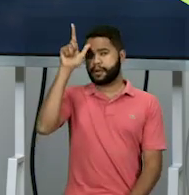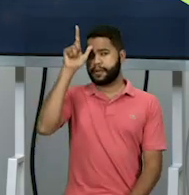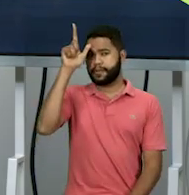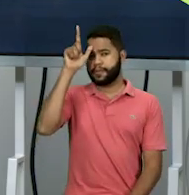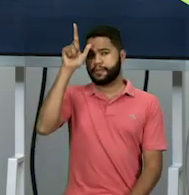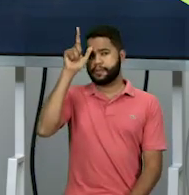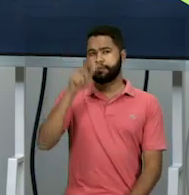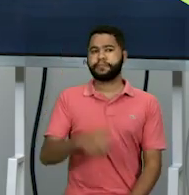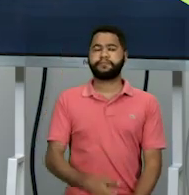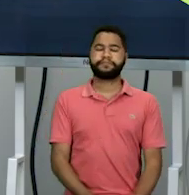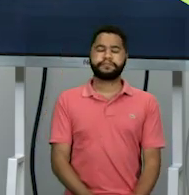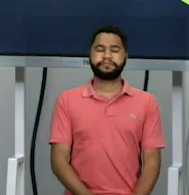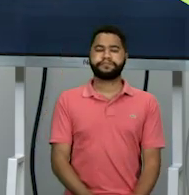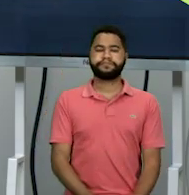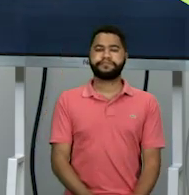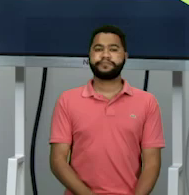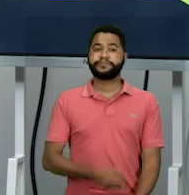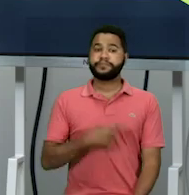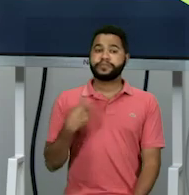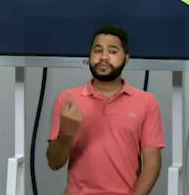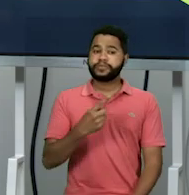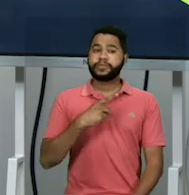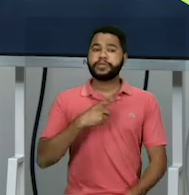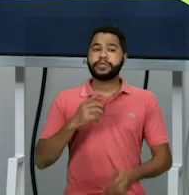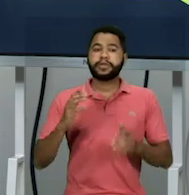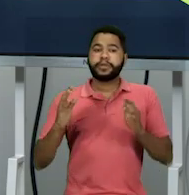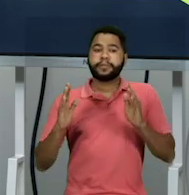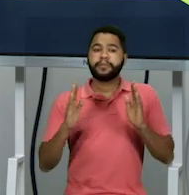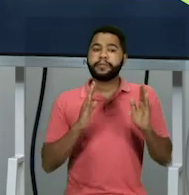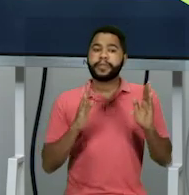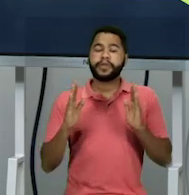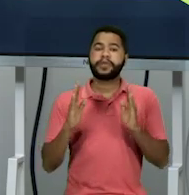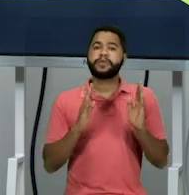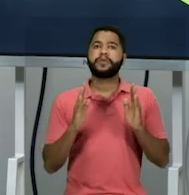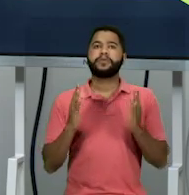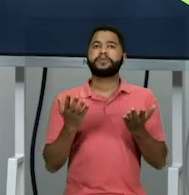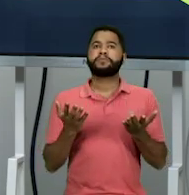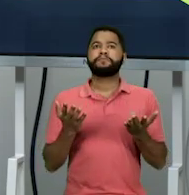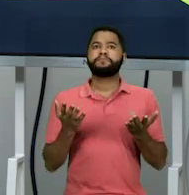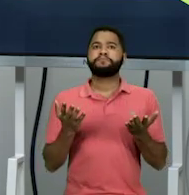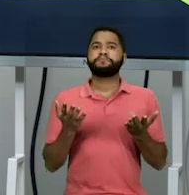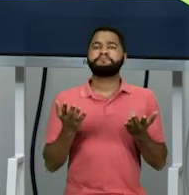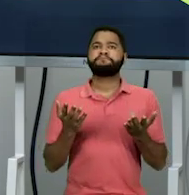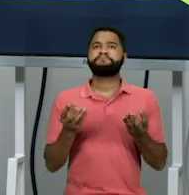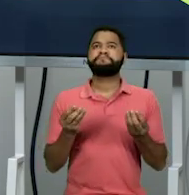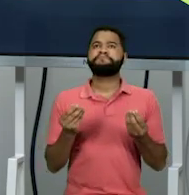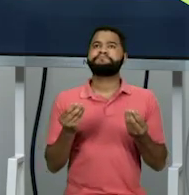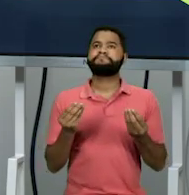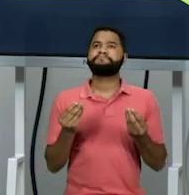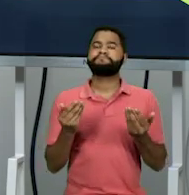mais precisamente da Alemanha. A gente vai ter aqui, nesse período da Era Vargas, uma